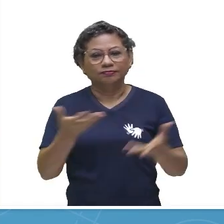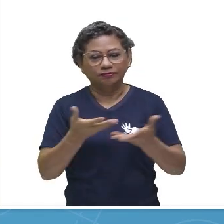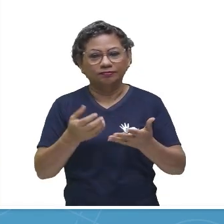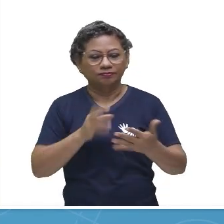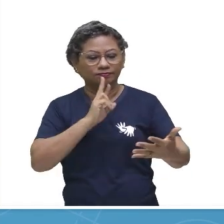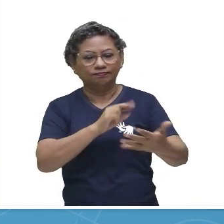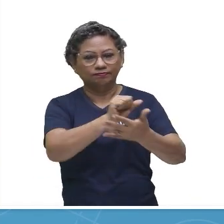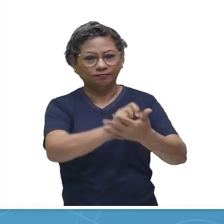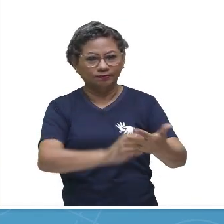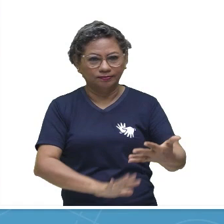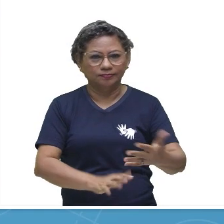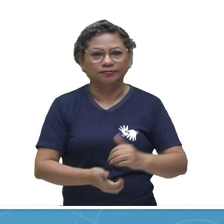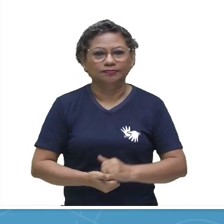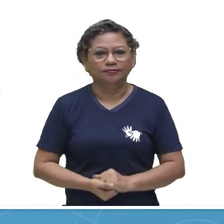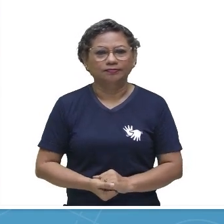local interativa.